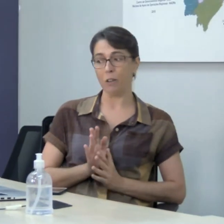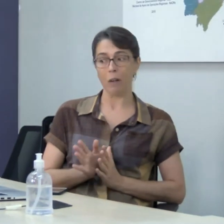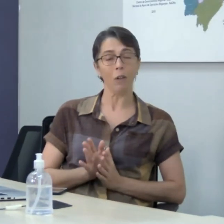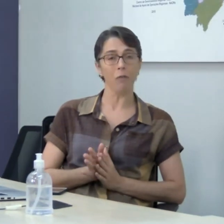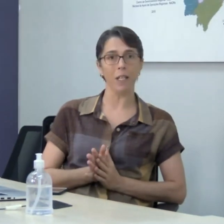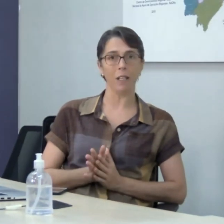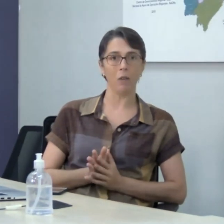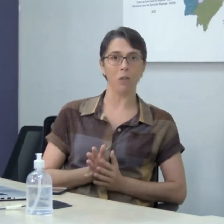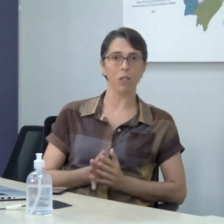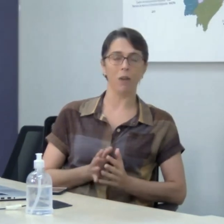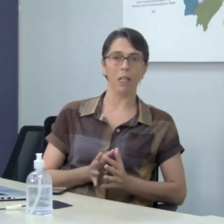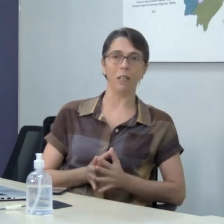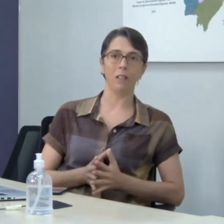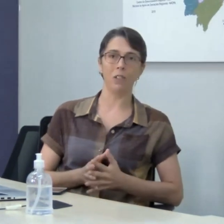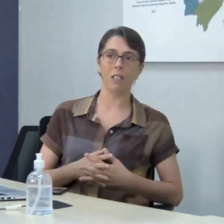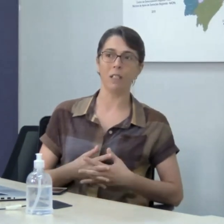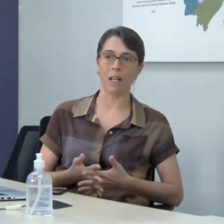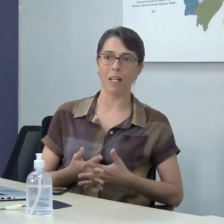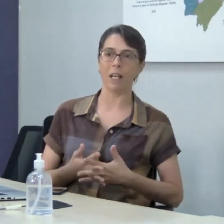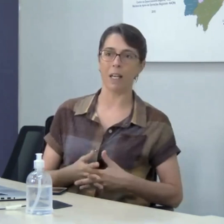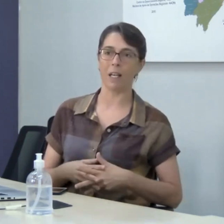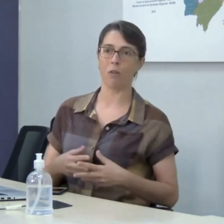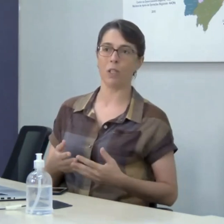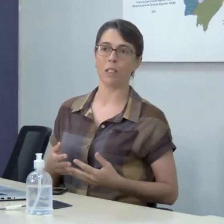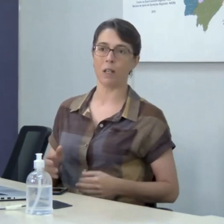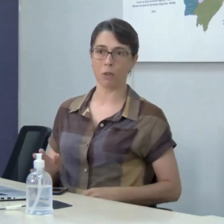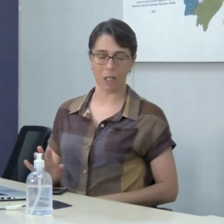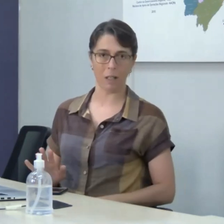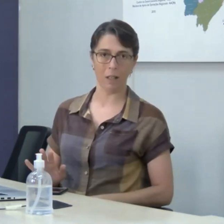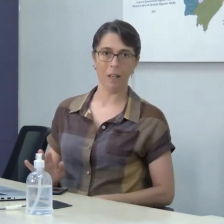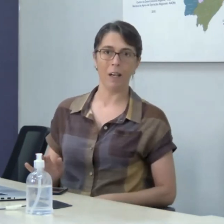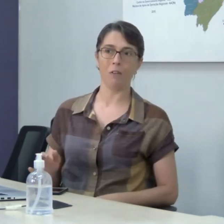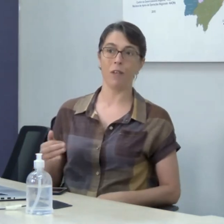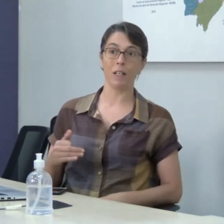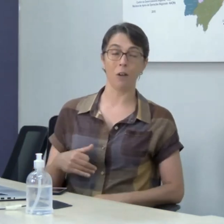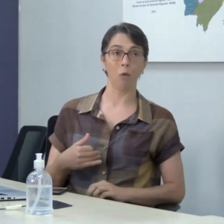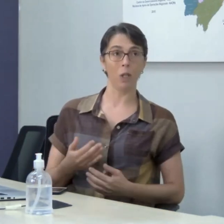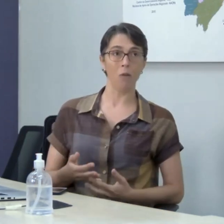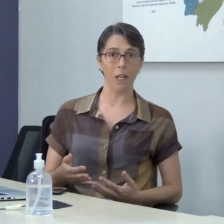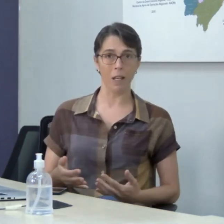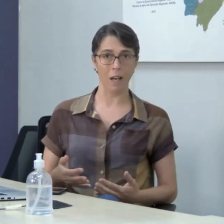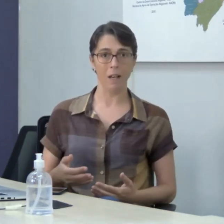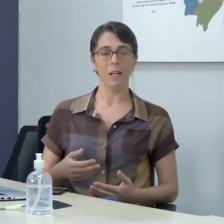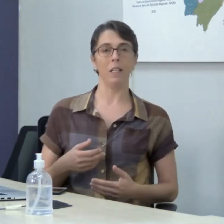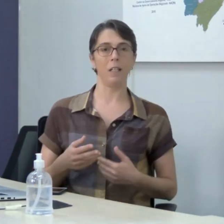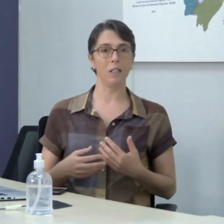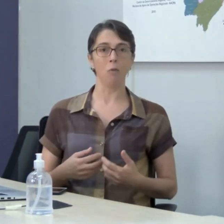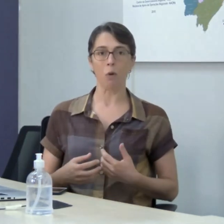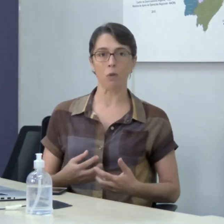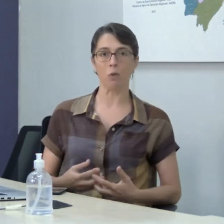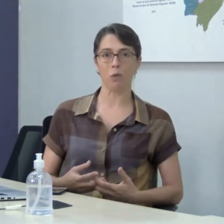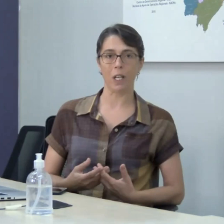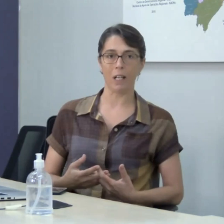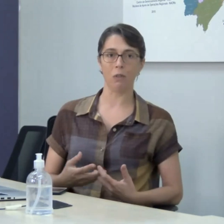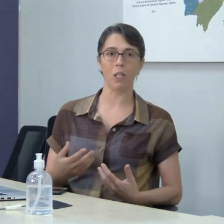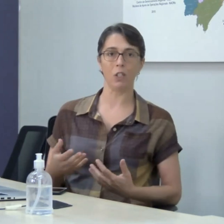eu não vim aqui hoje com a intenção de ensinar ninguém a utilizar o Sync eu vim aqui contar o que ele é e